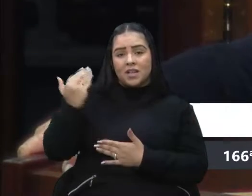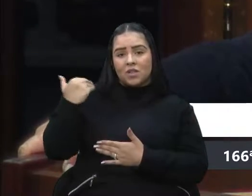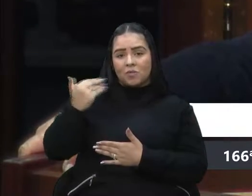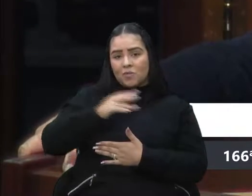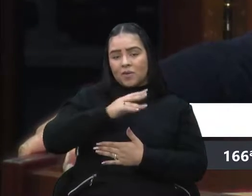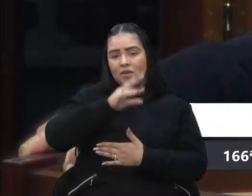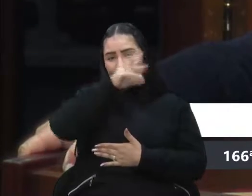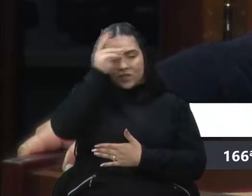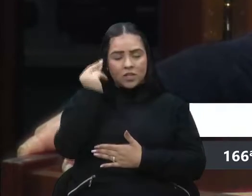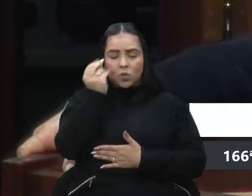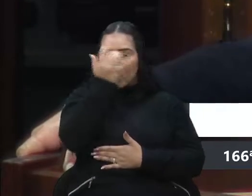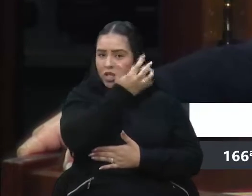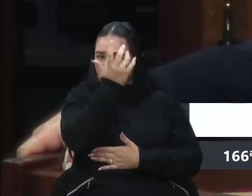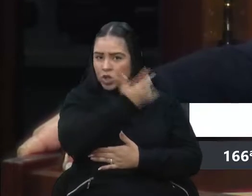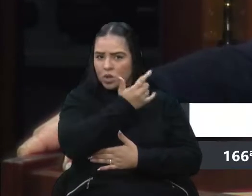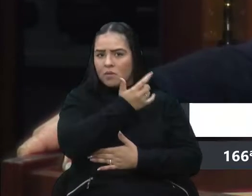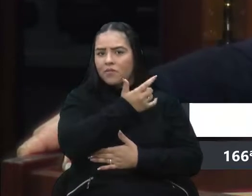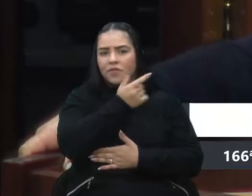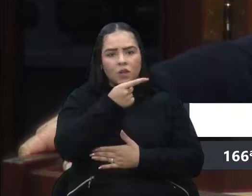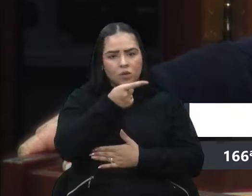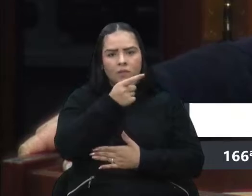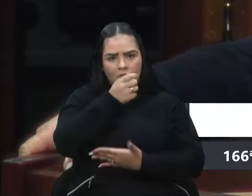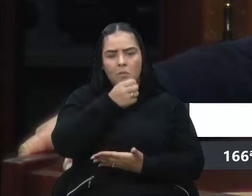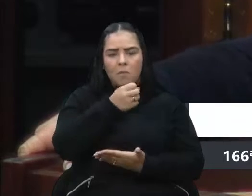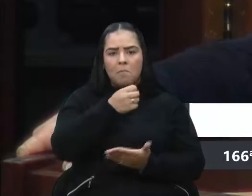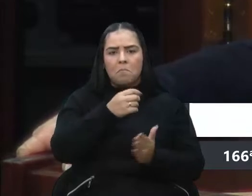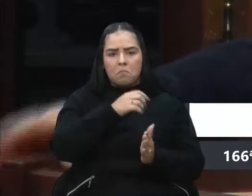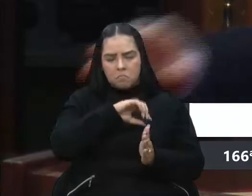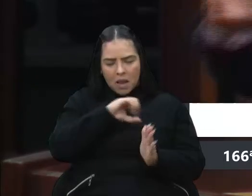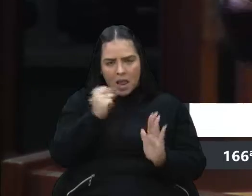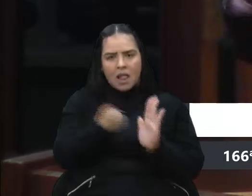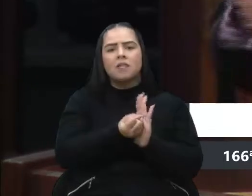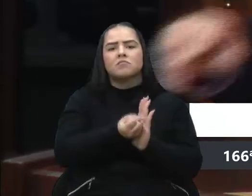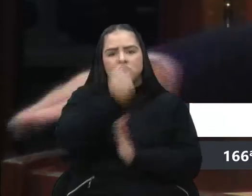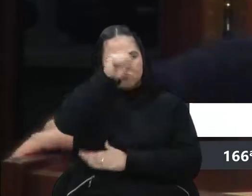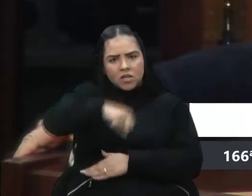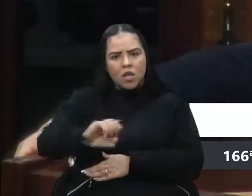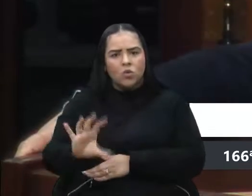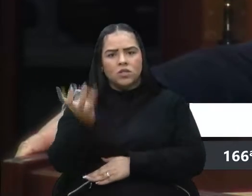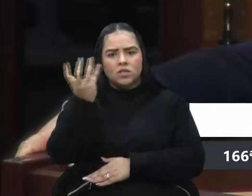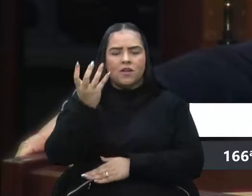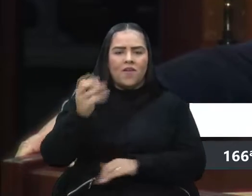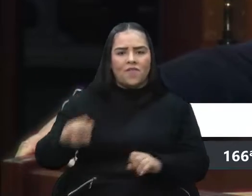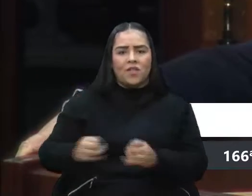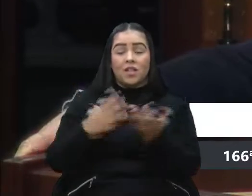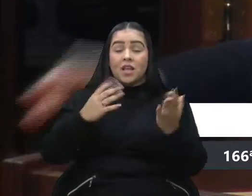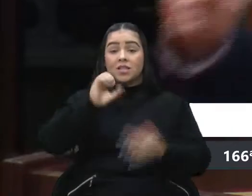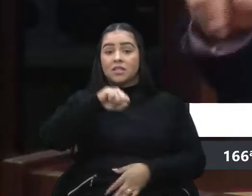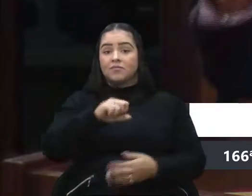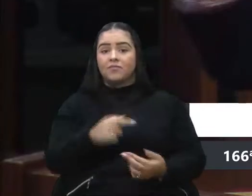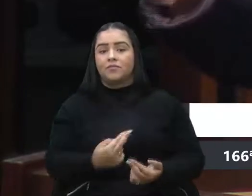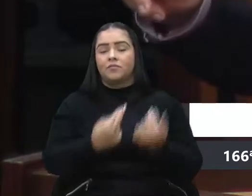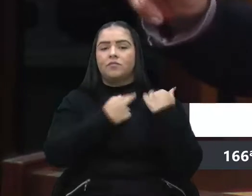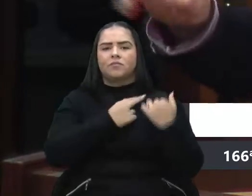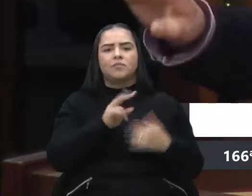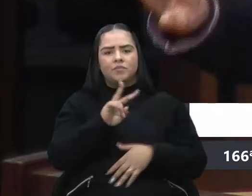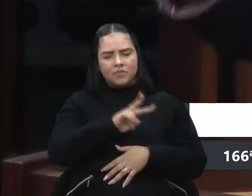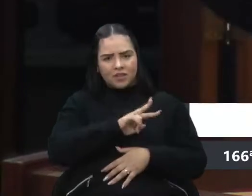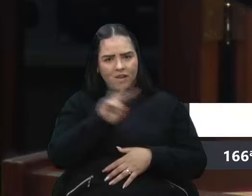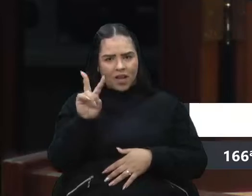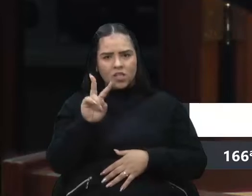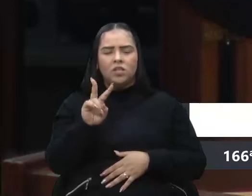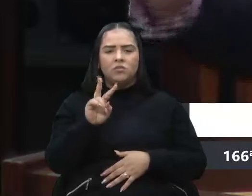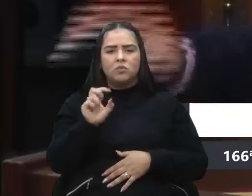apoio, não vamos bancar a festa. Aí sim que ia ser uma responsabilidade, colega Bressan. Vejam bem